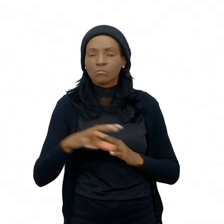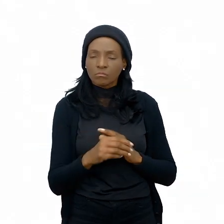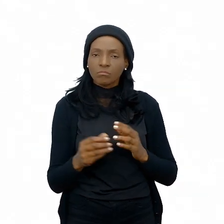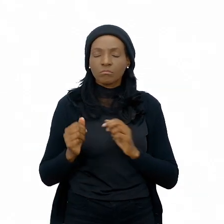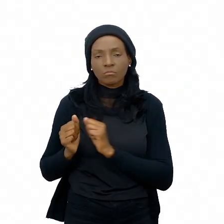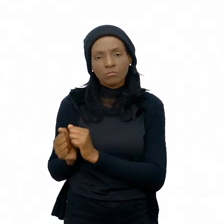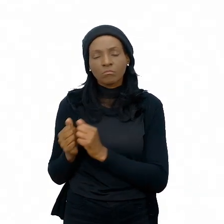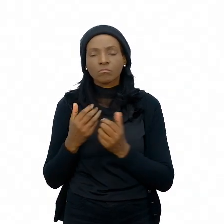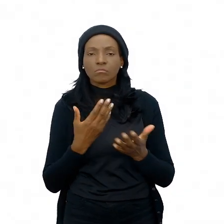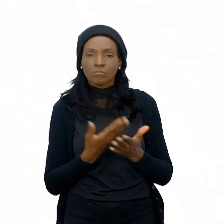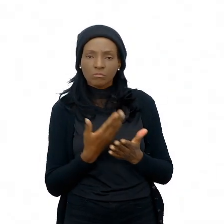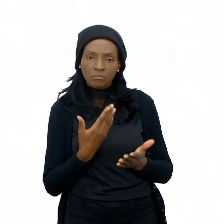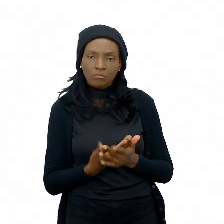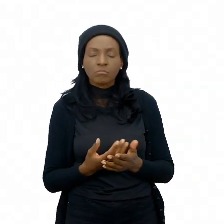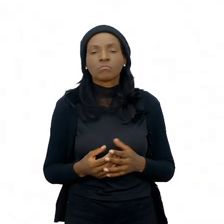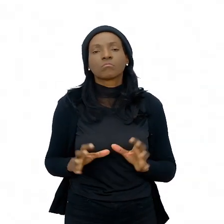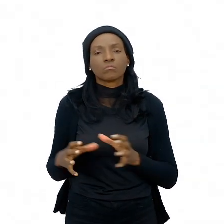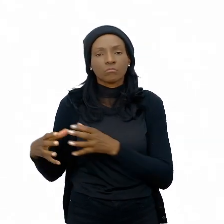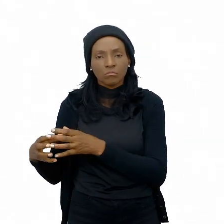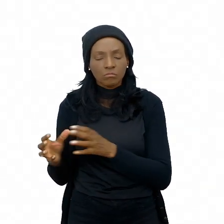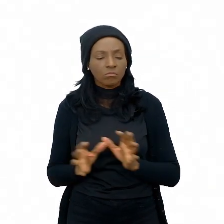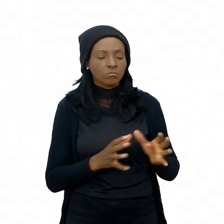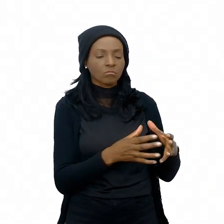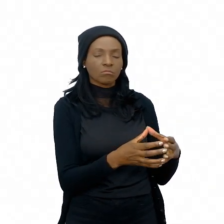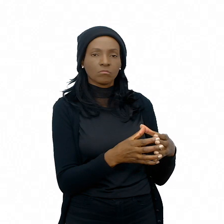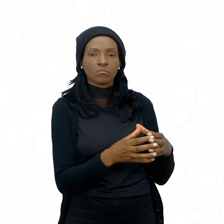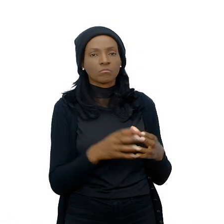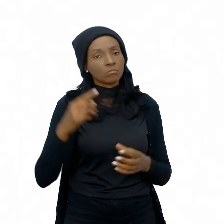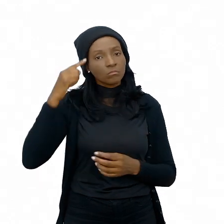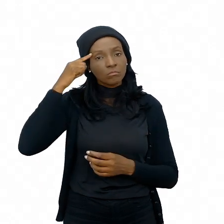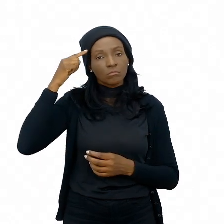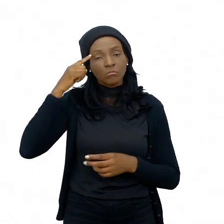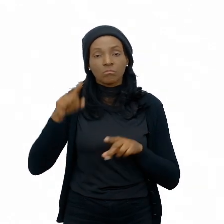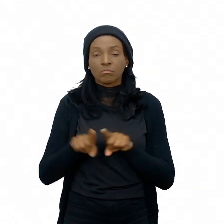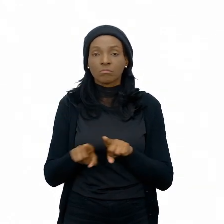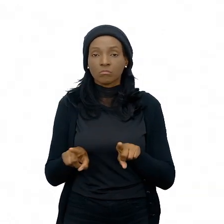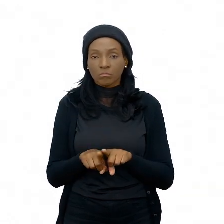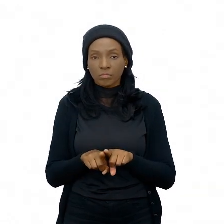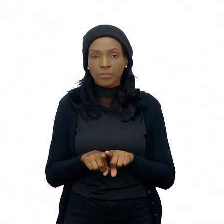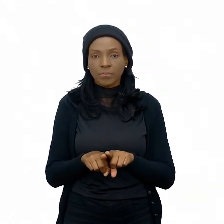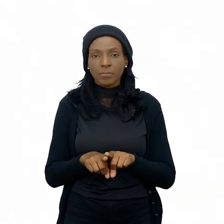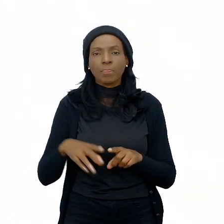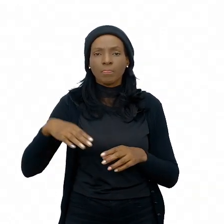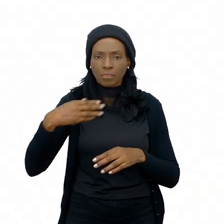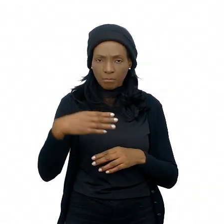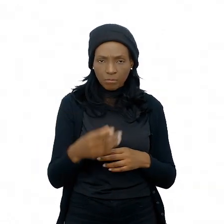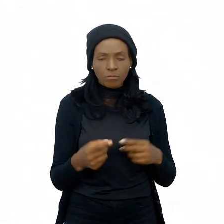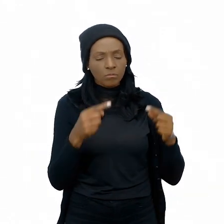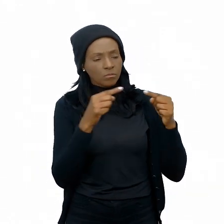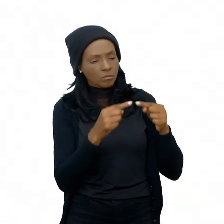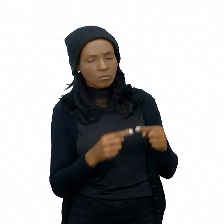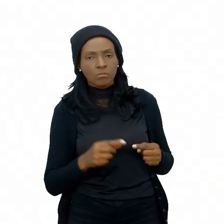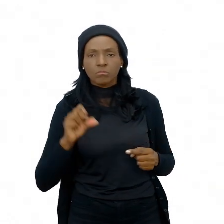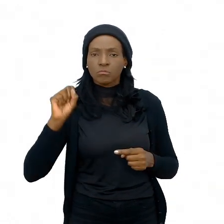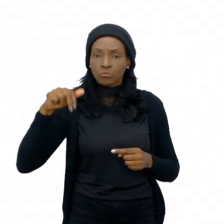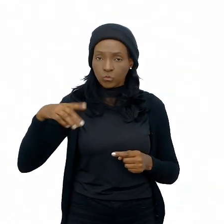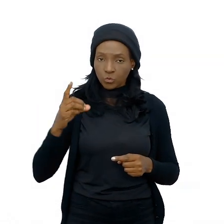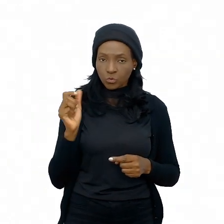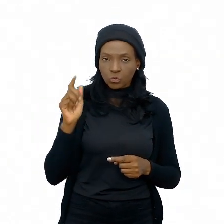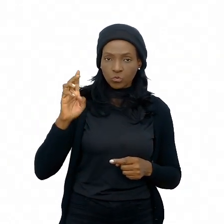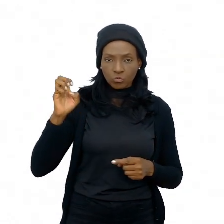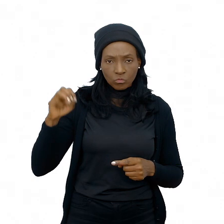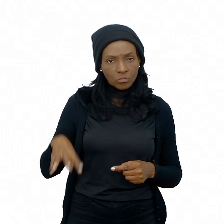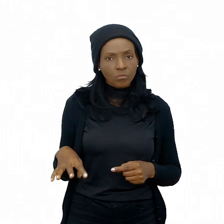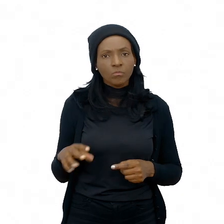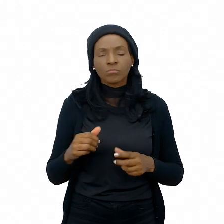estudantes envolvidos nesses agrupamentos. Considerando, então, que após a aplicação da sondagem, ela